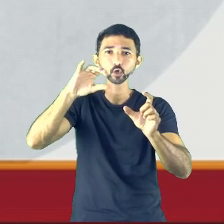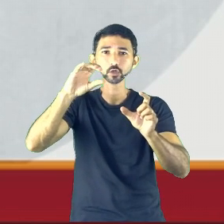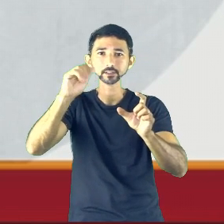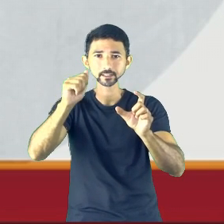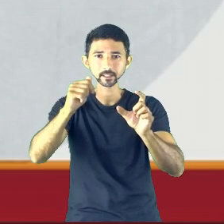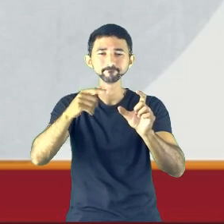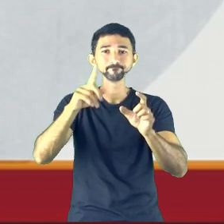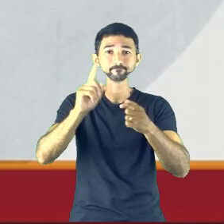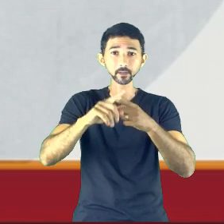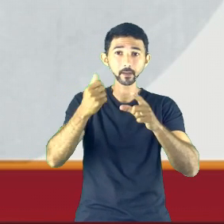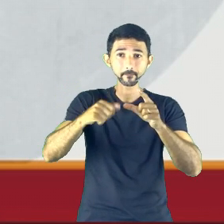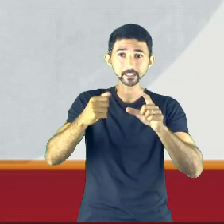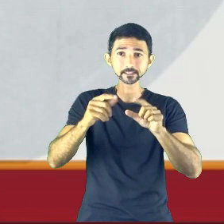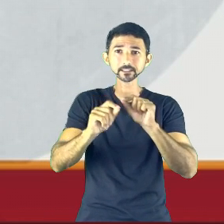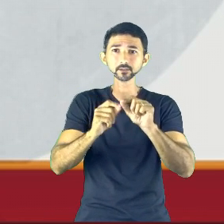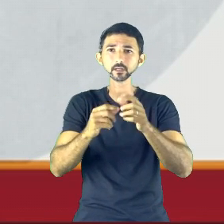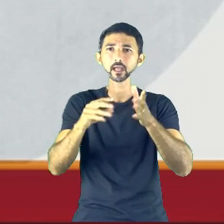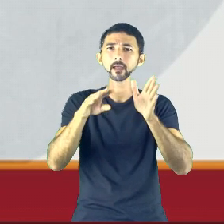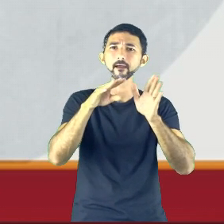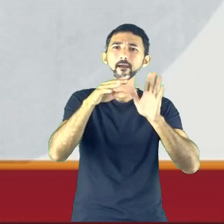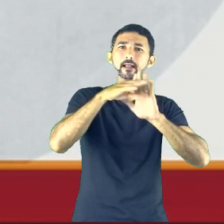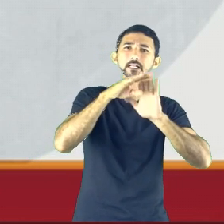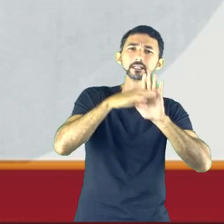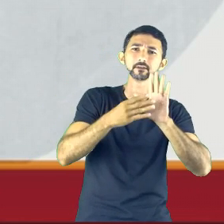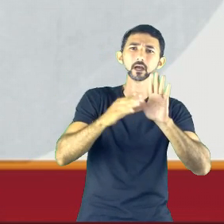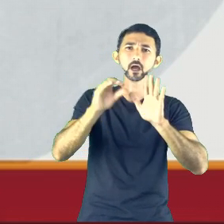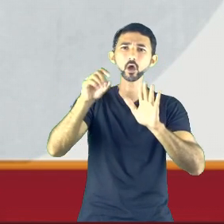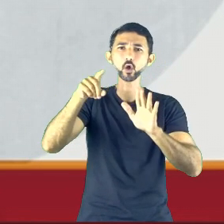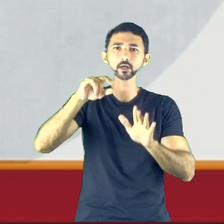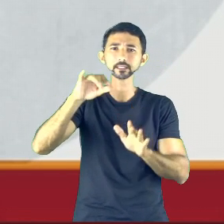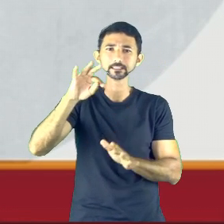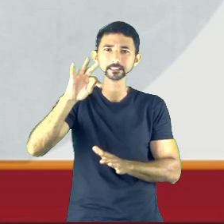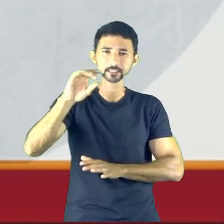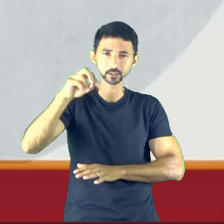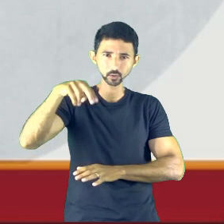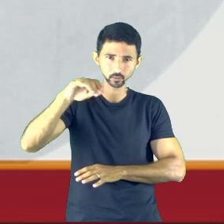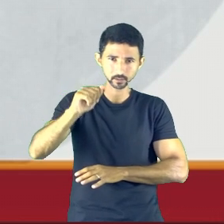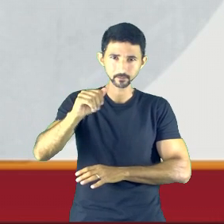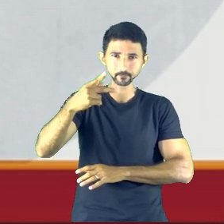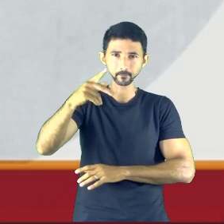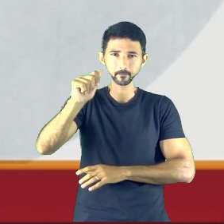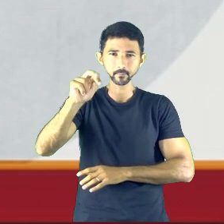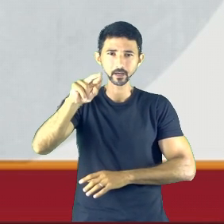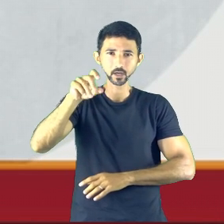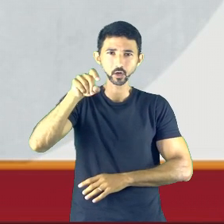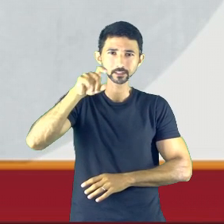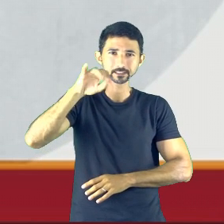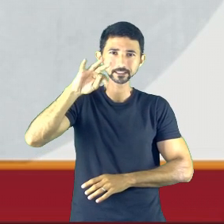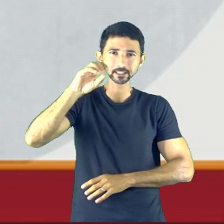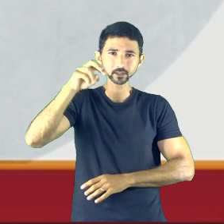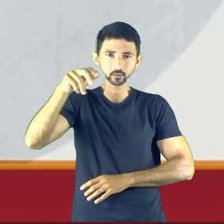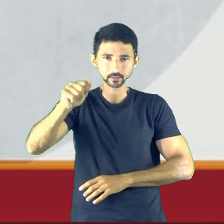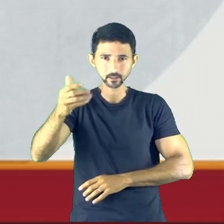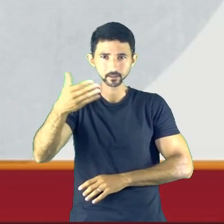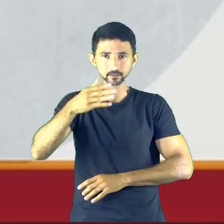tônica. Dessa forma, precisam também ser classificadas como oxítonas, paroxítonas